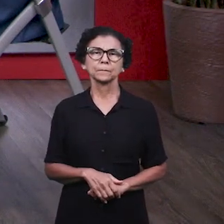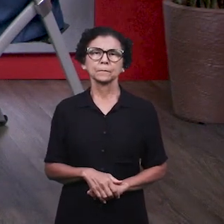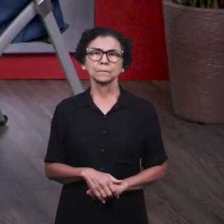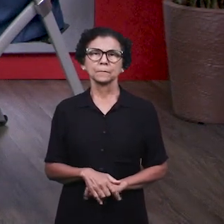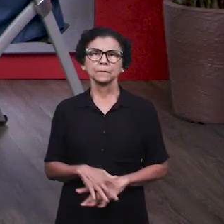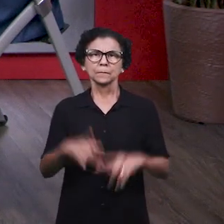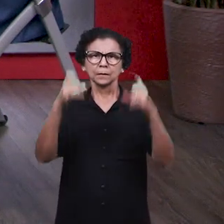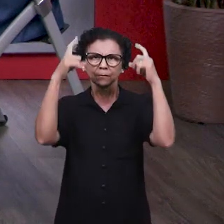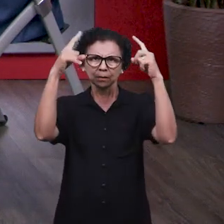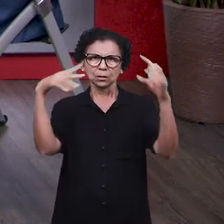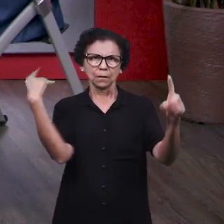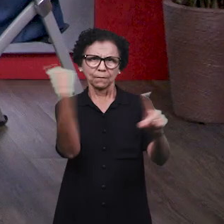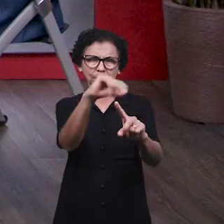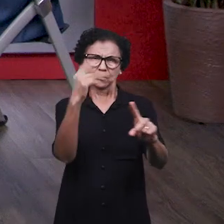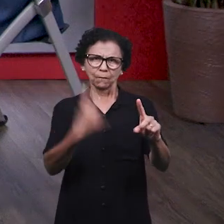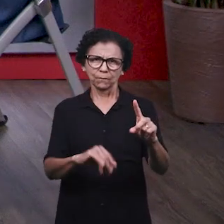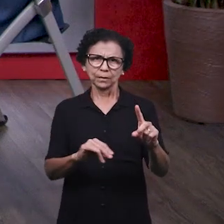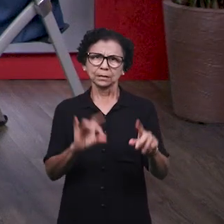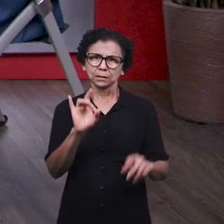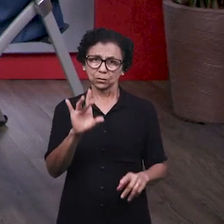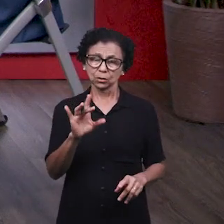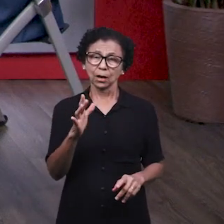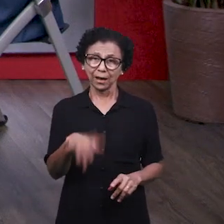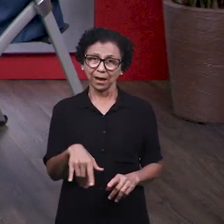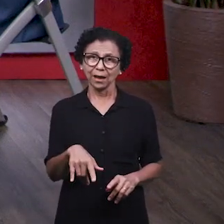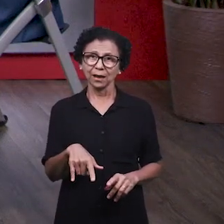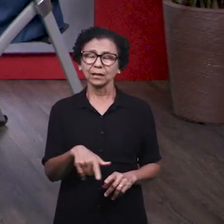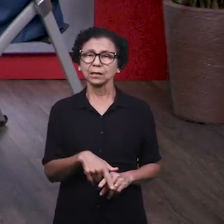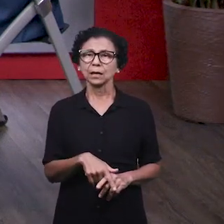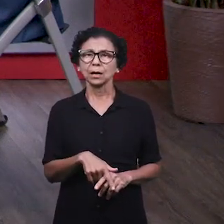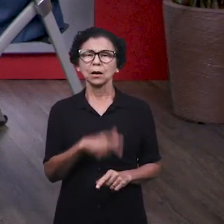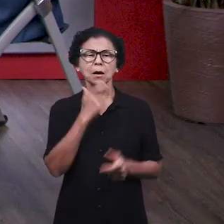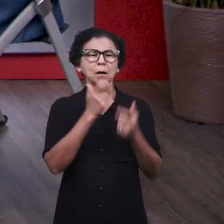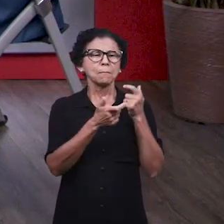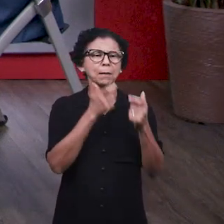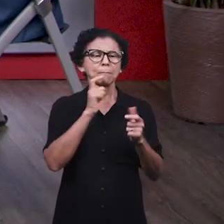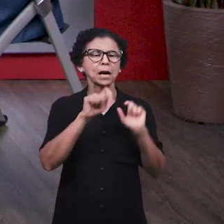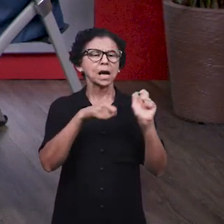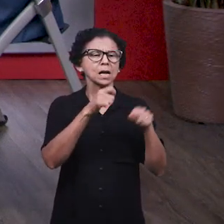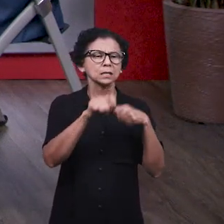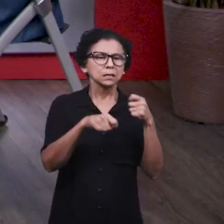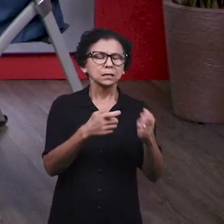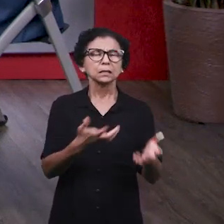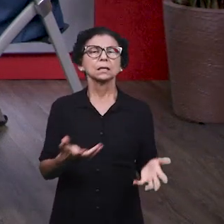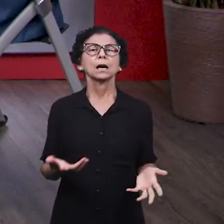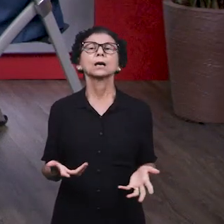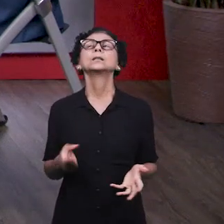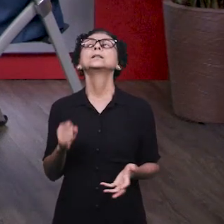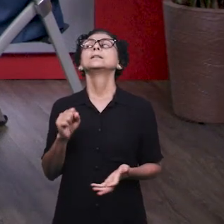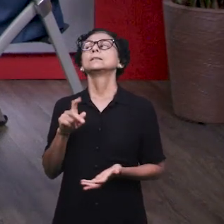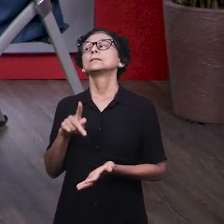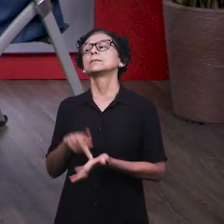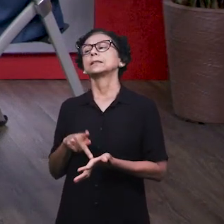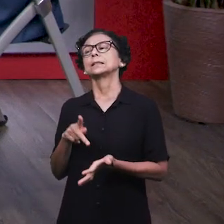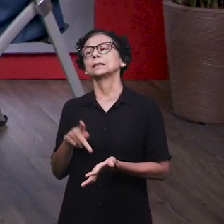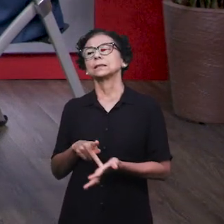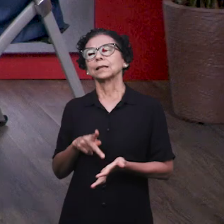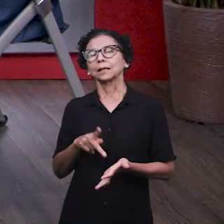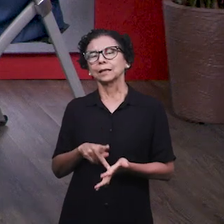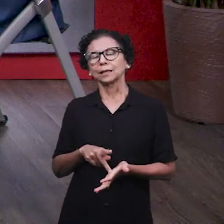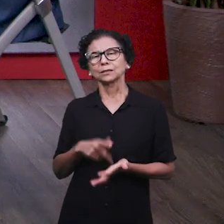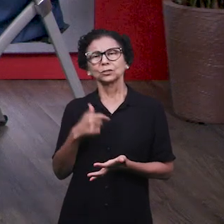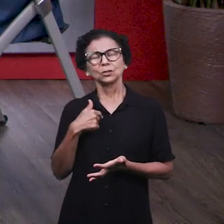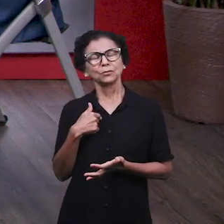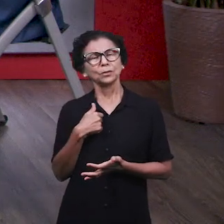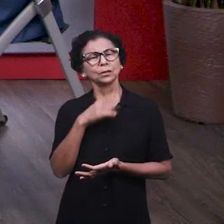a violência física, né? A violência também pode ser uma violência verbal, psíquica. Exato, é essas vezes que eu